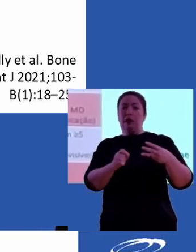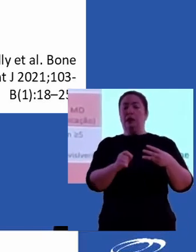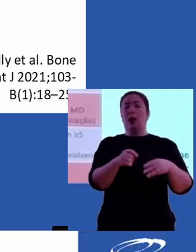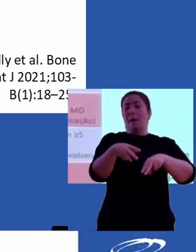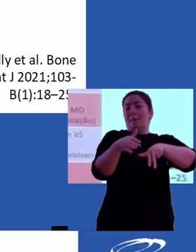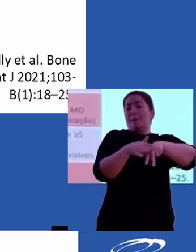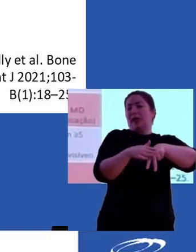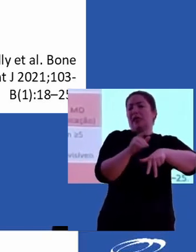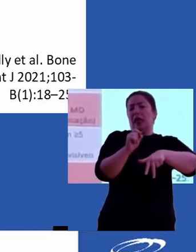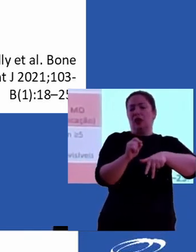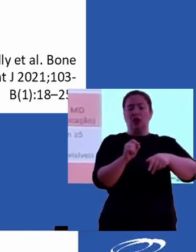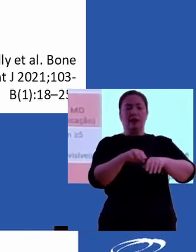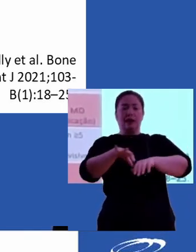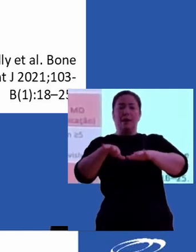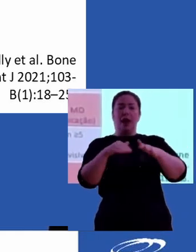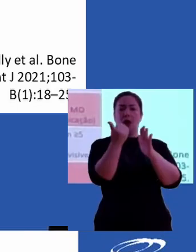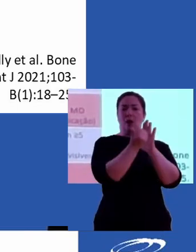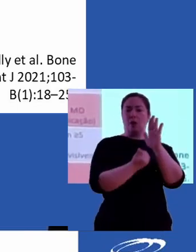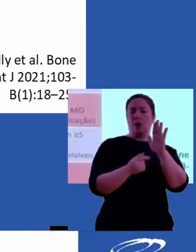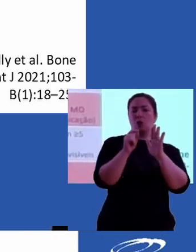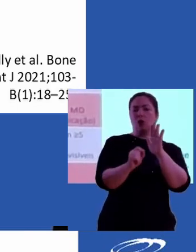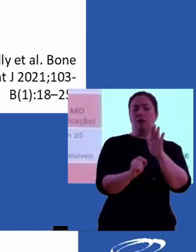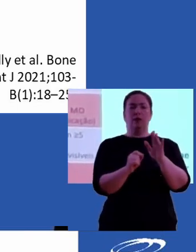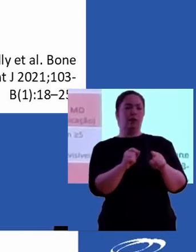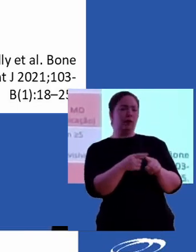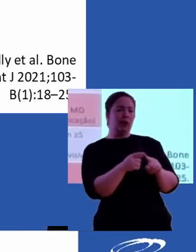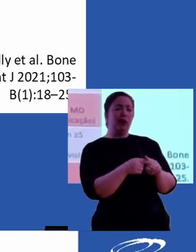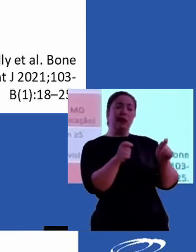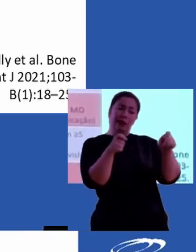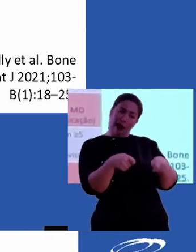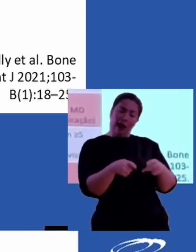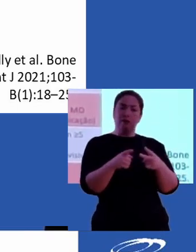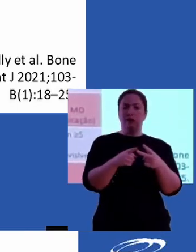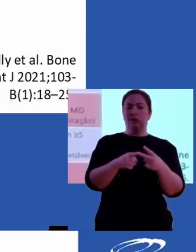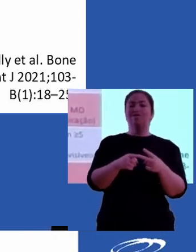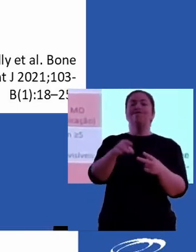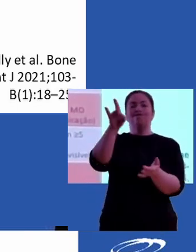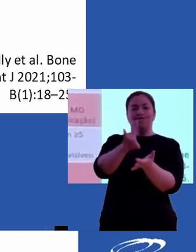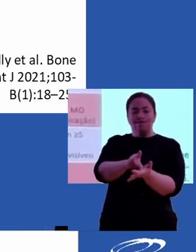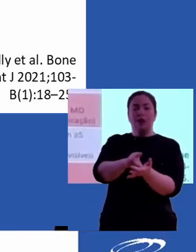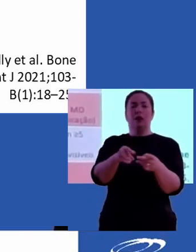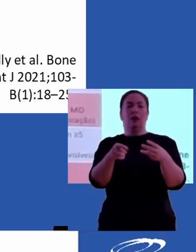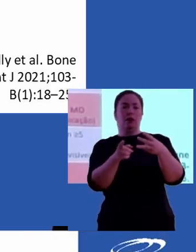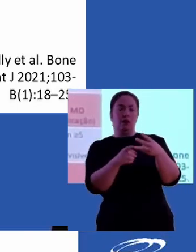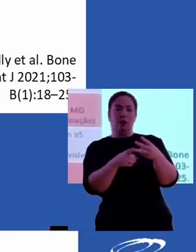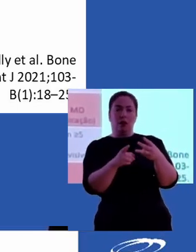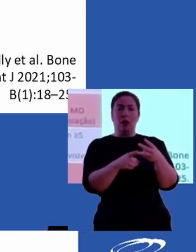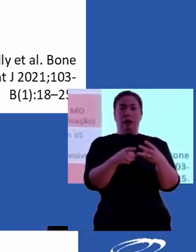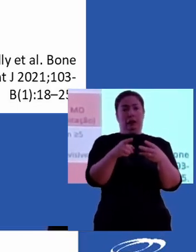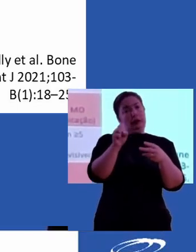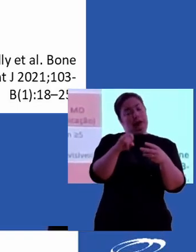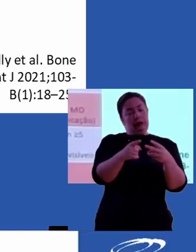em infecção improvável, quando todos os achados são negativos, infecção provável, quando você tem 2 achados positivos,